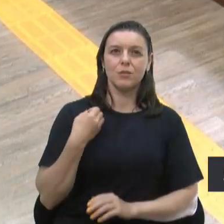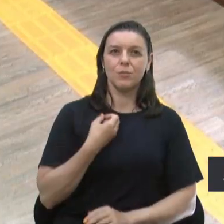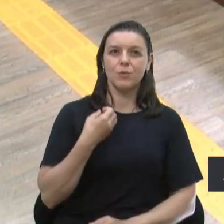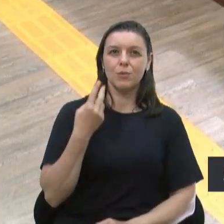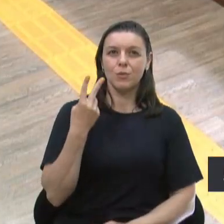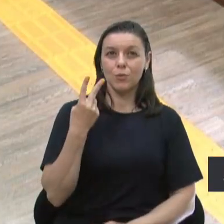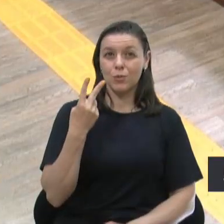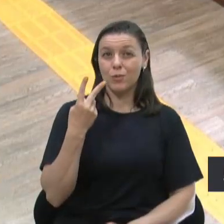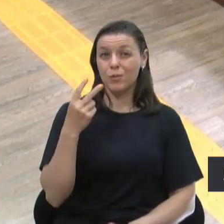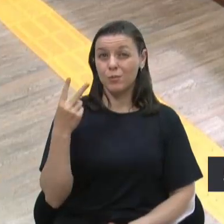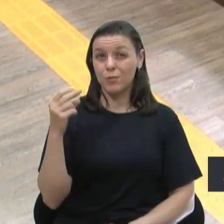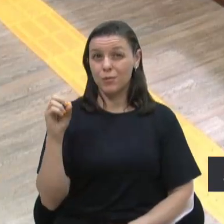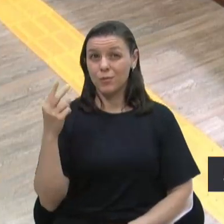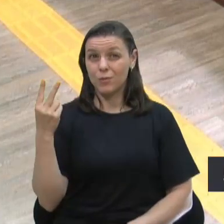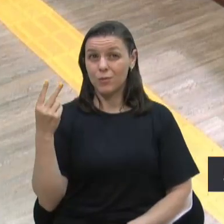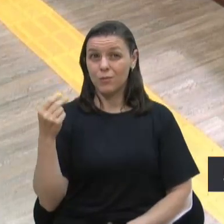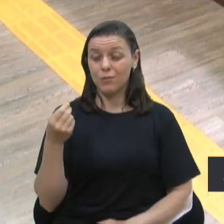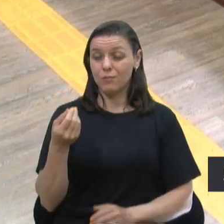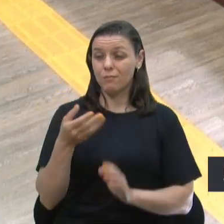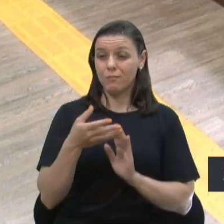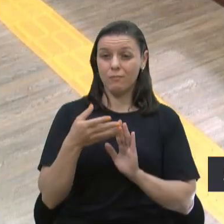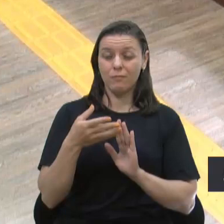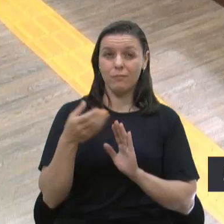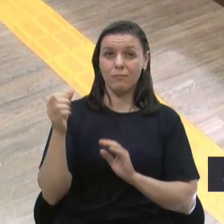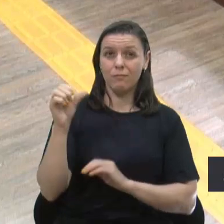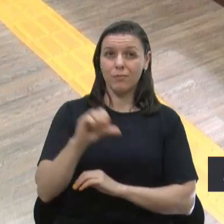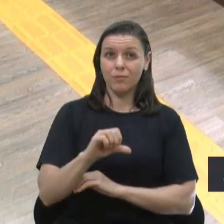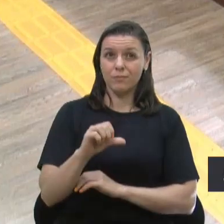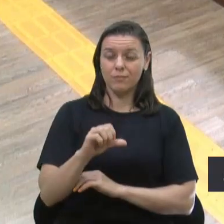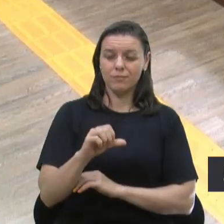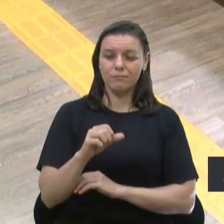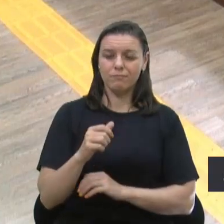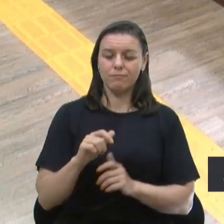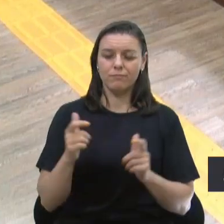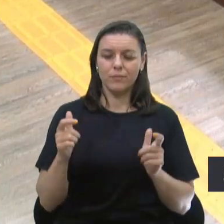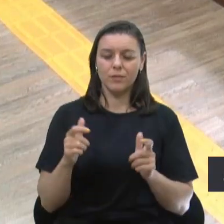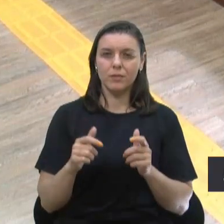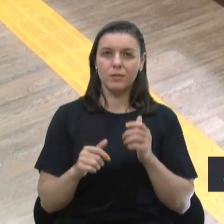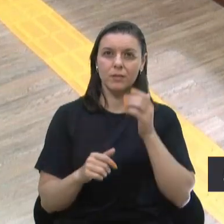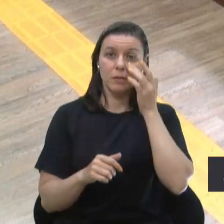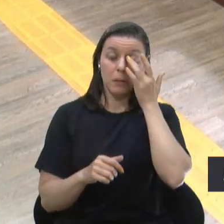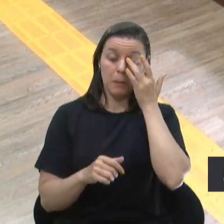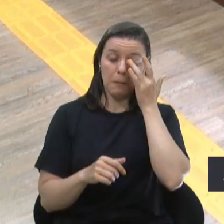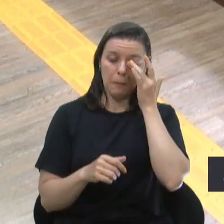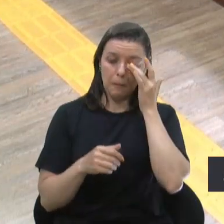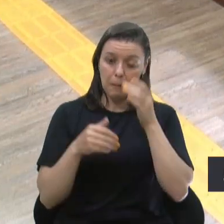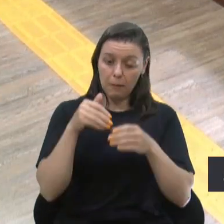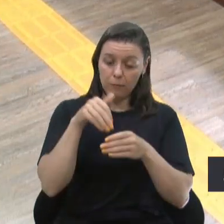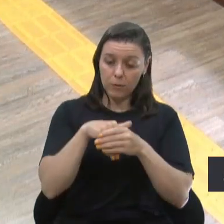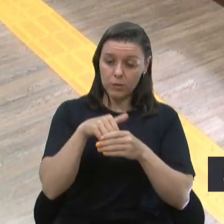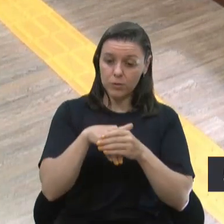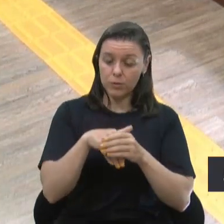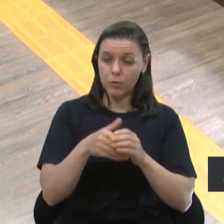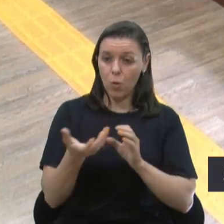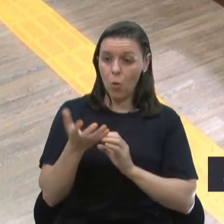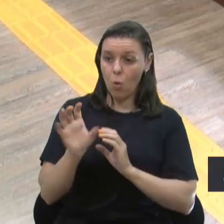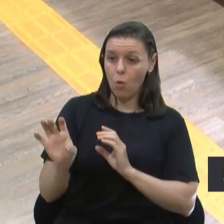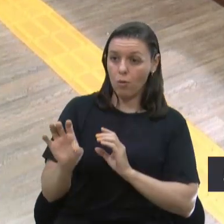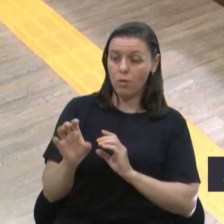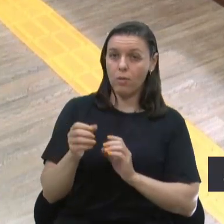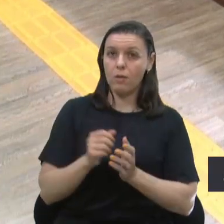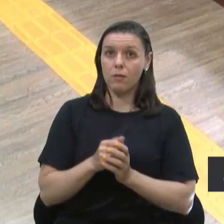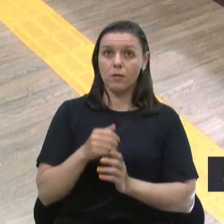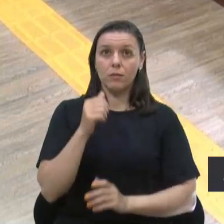2/2022, foi rejeitada por maioria com votos contrários do vereador Adriano Bressan,